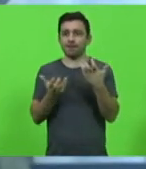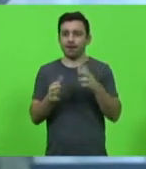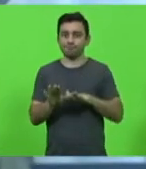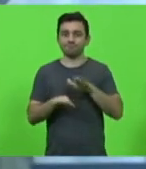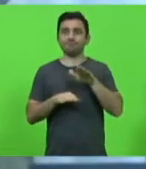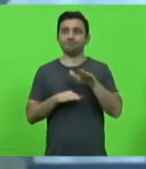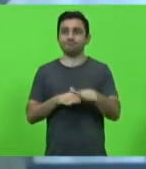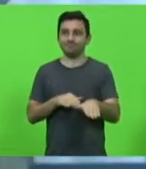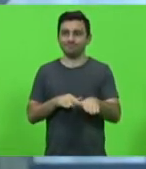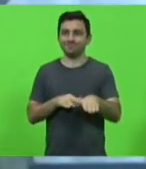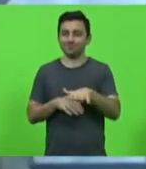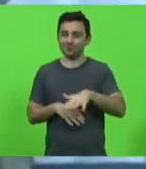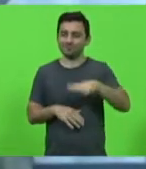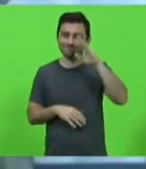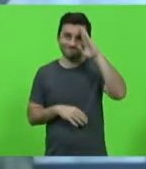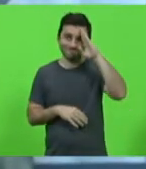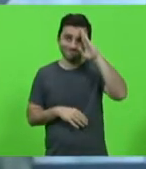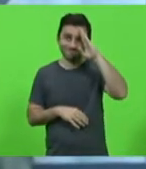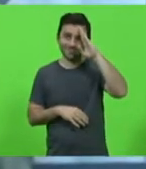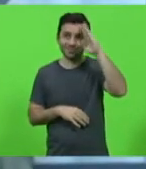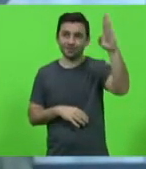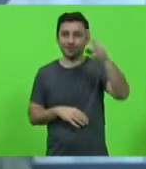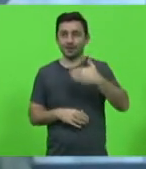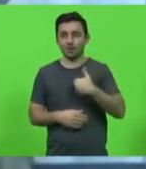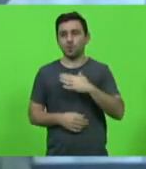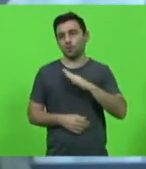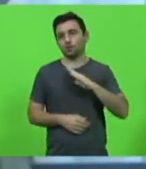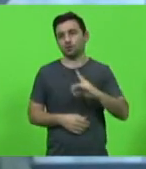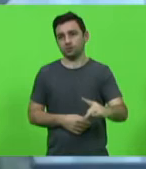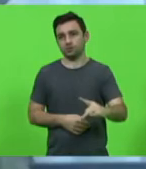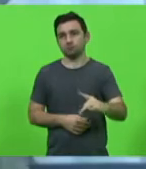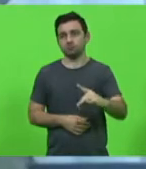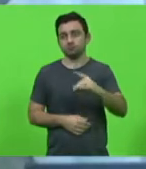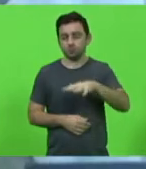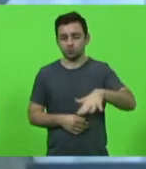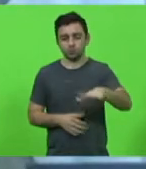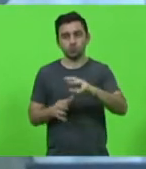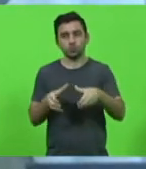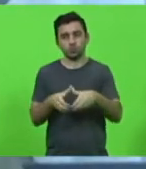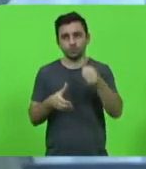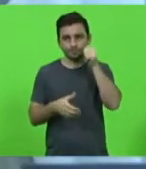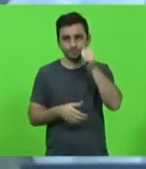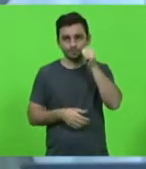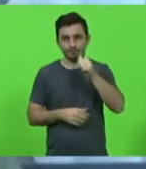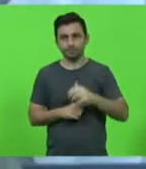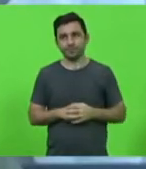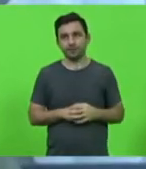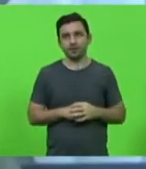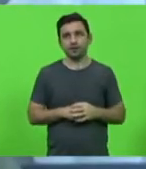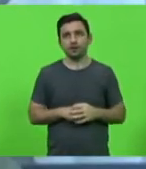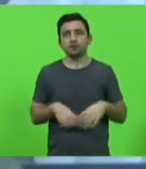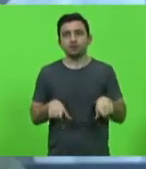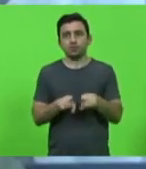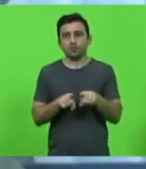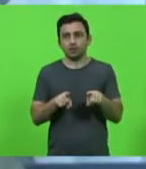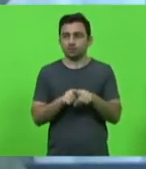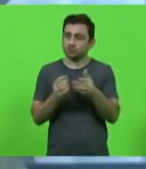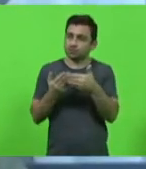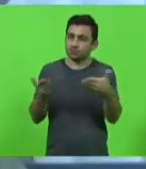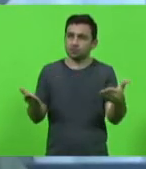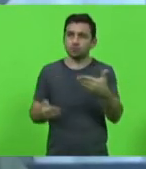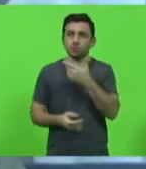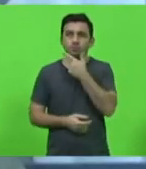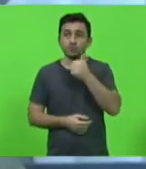da nossa prioridade como coordenadora da bancada feminina. Também quero lembrar, e aqui os deputados e